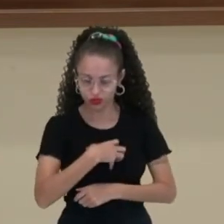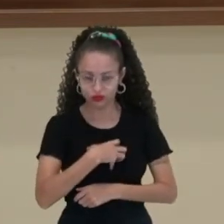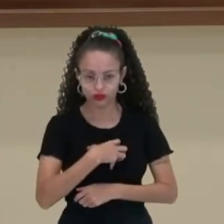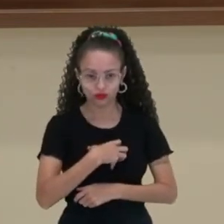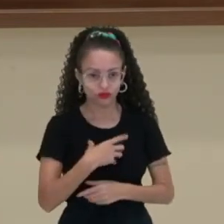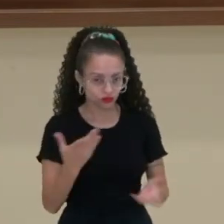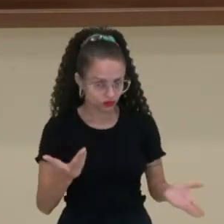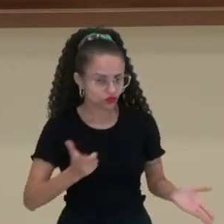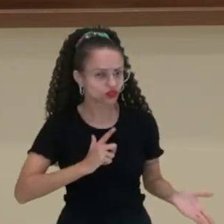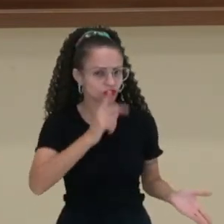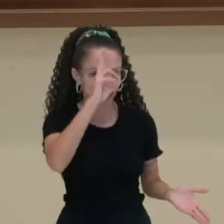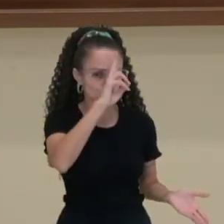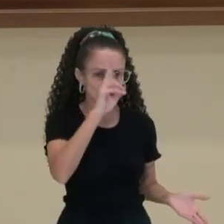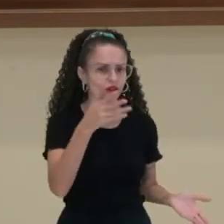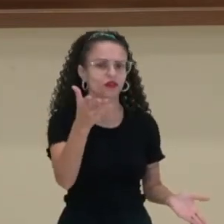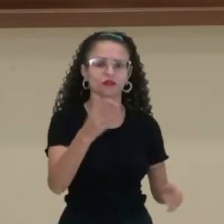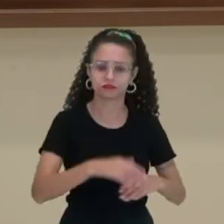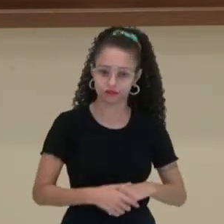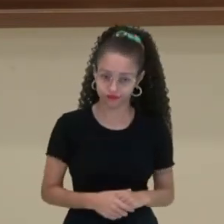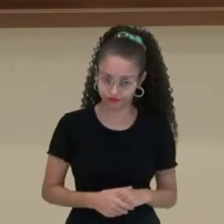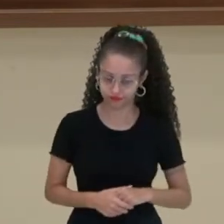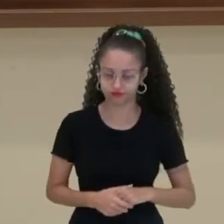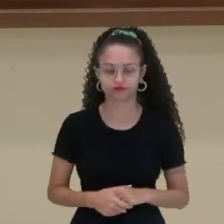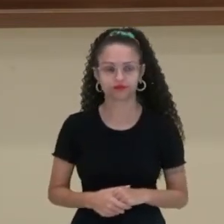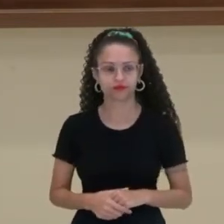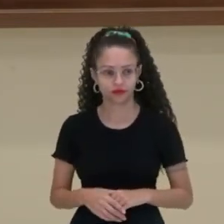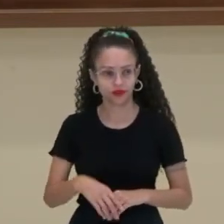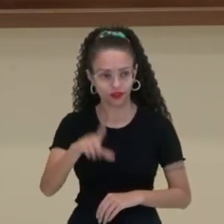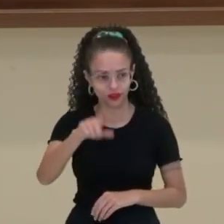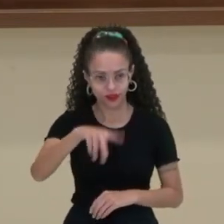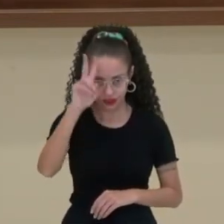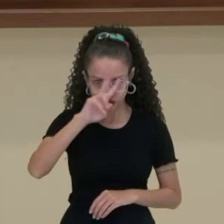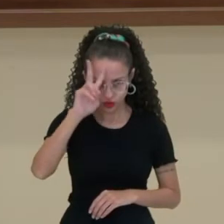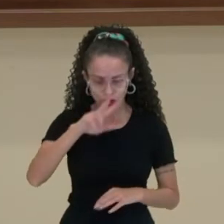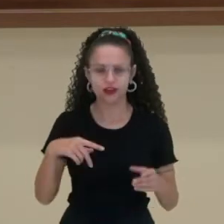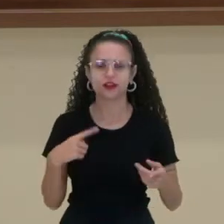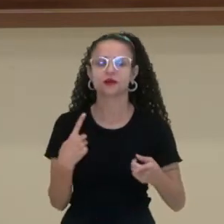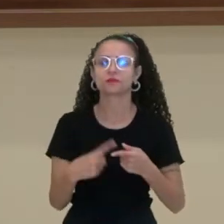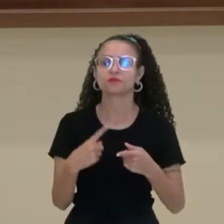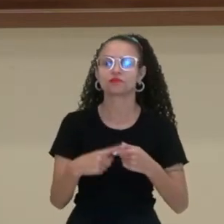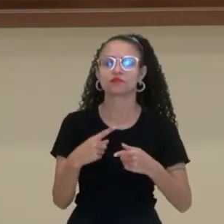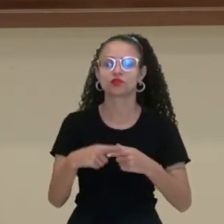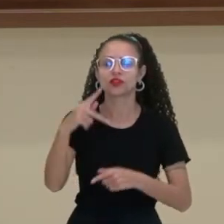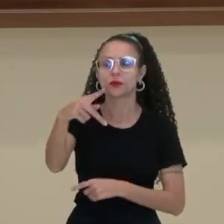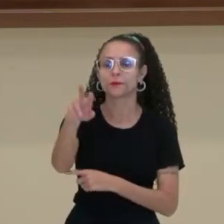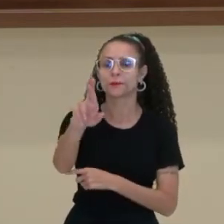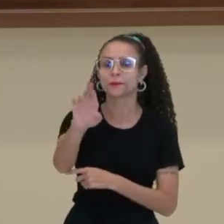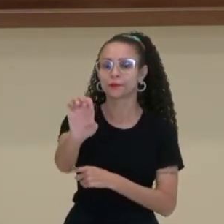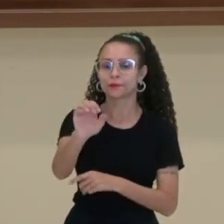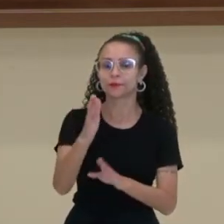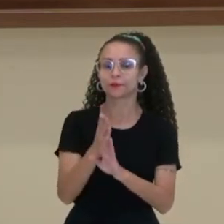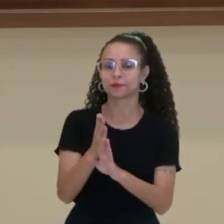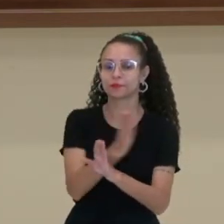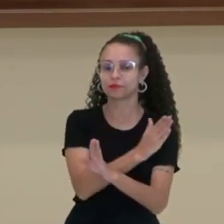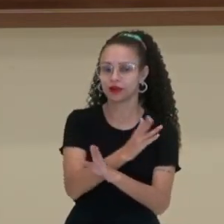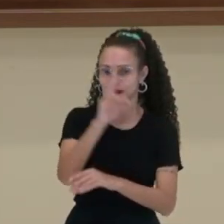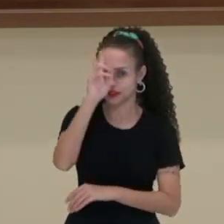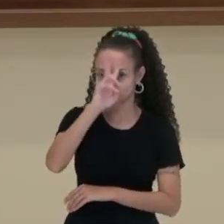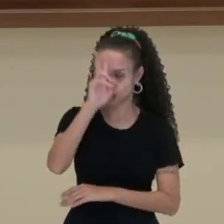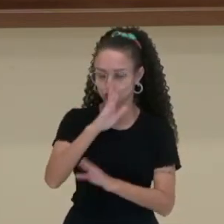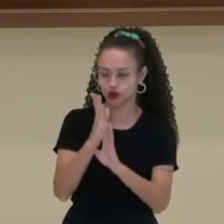tinham história, e tudo isso que eu acabei de falar. Isso não é história? Por que é uma pré? Porque o que é pré é antes.